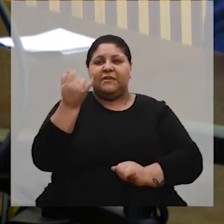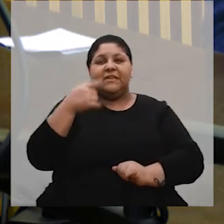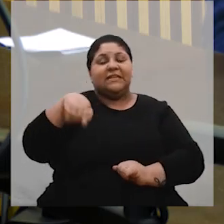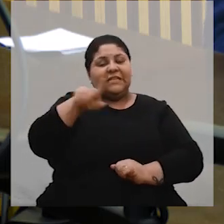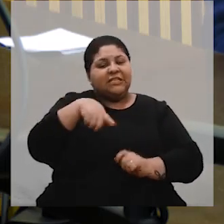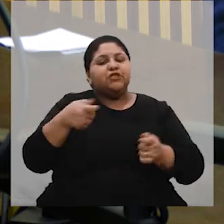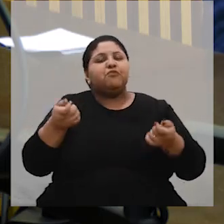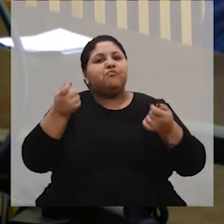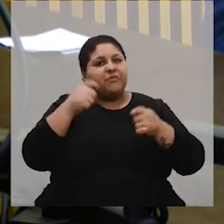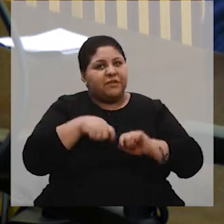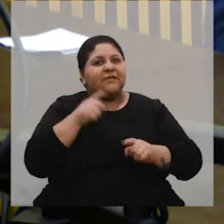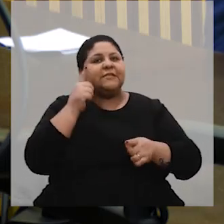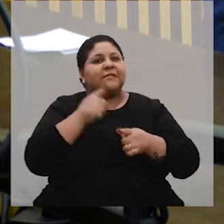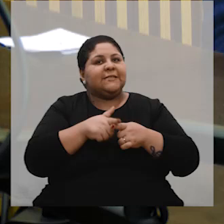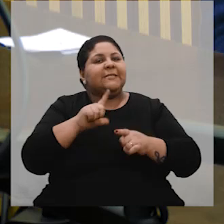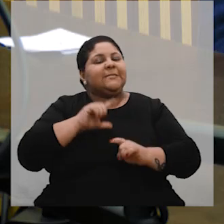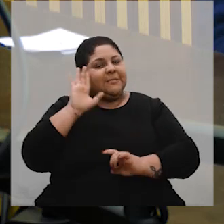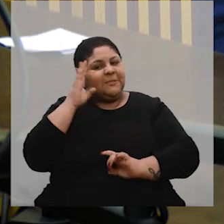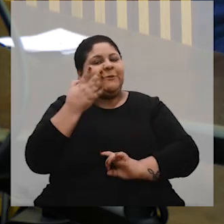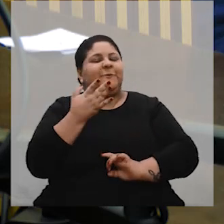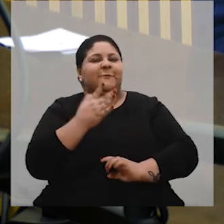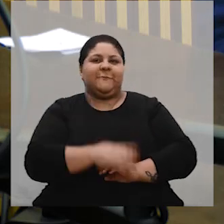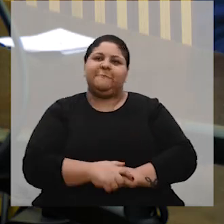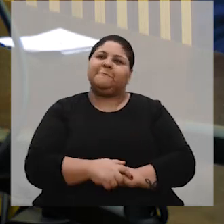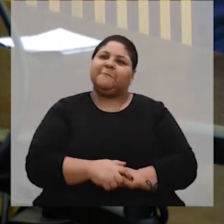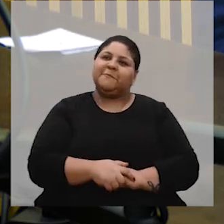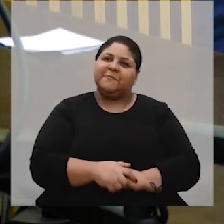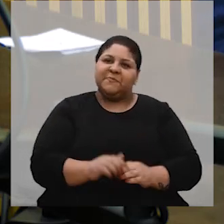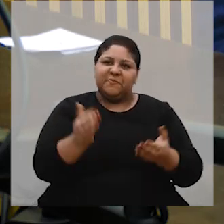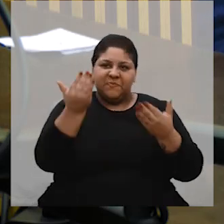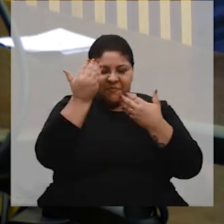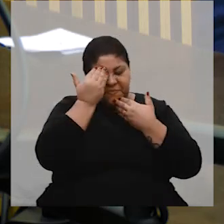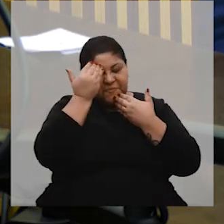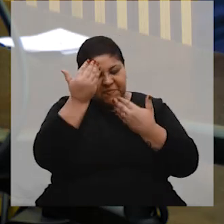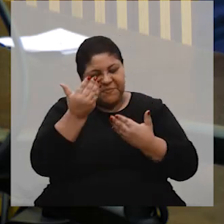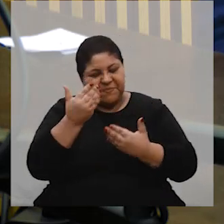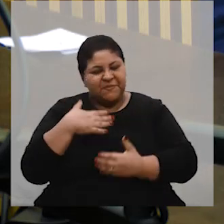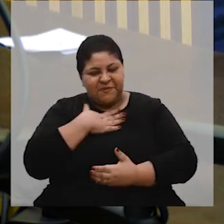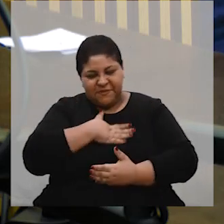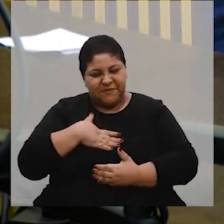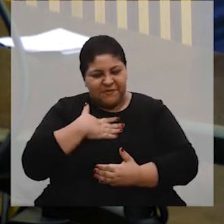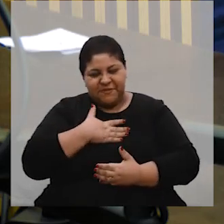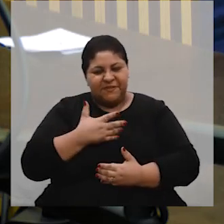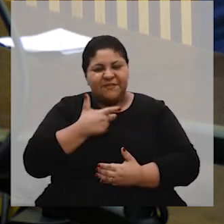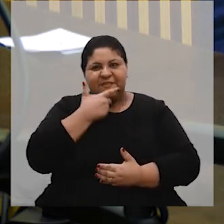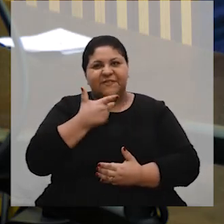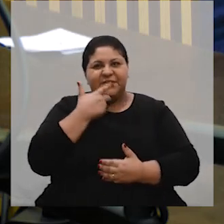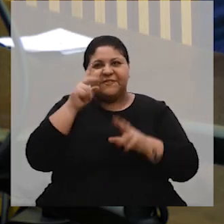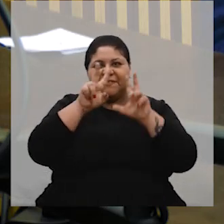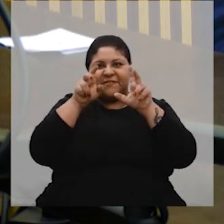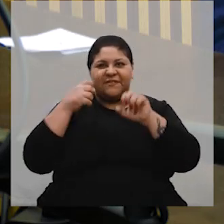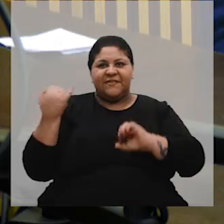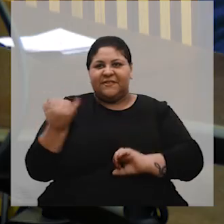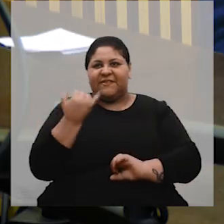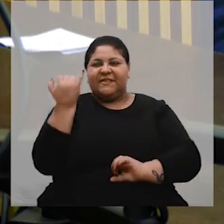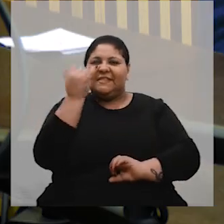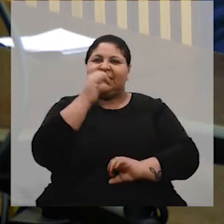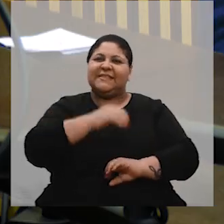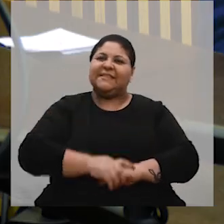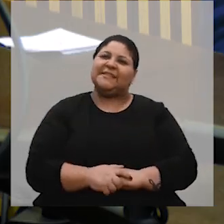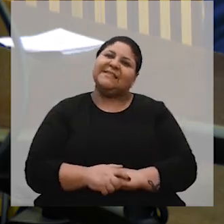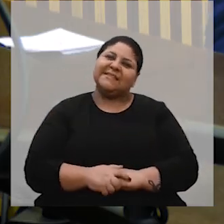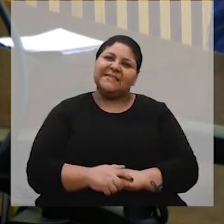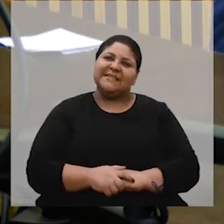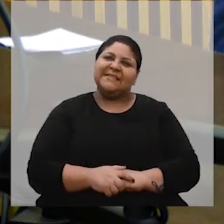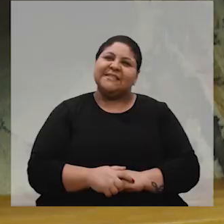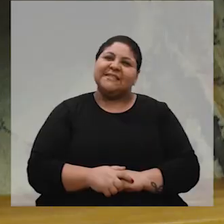gente precisa, porque tem solução. Sem dúvida. Exatamente. Muito obrigada. Foi um prazer a gente estar aqui falando desse tema super importante, né, para